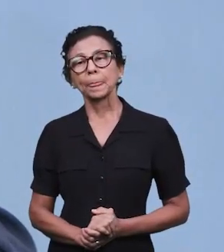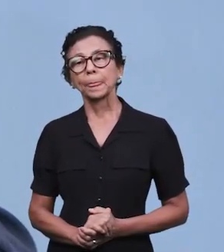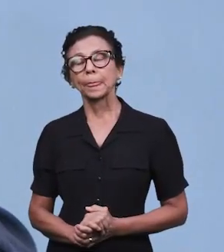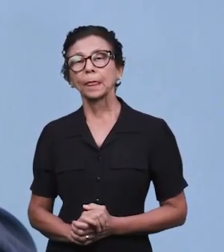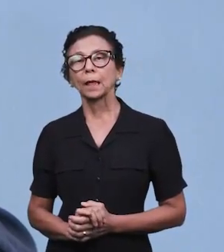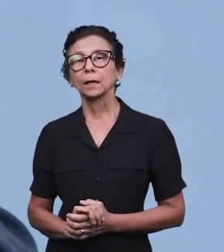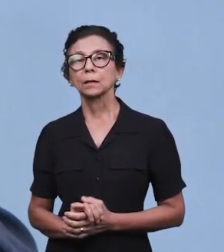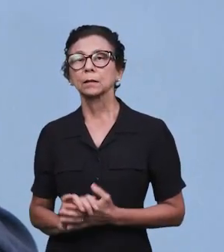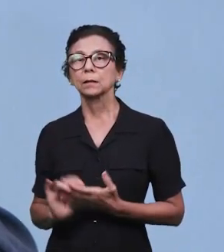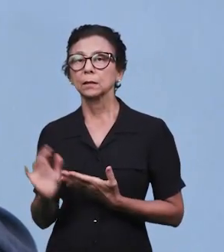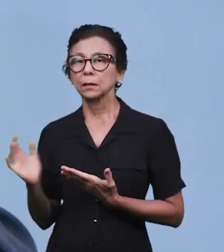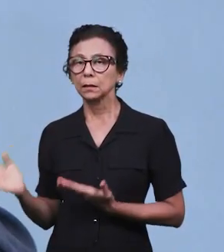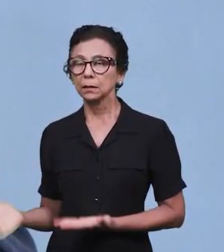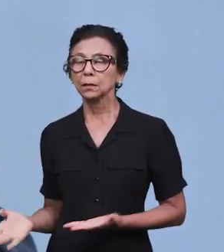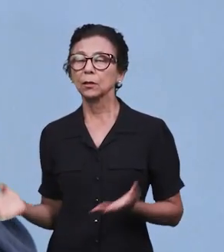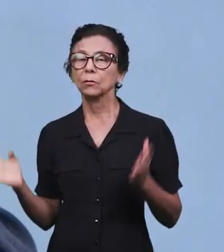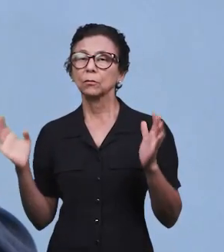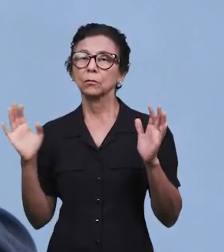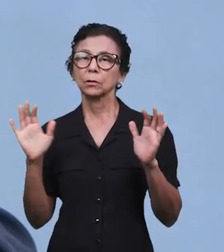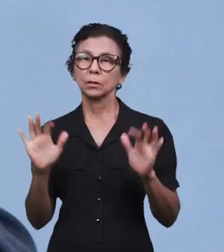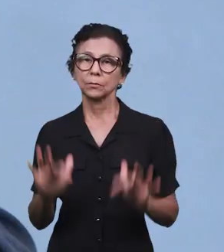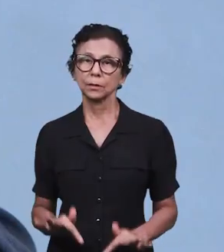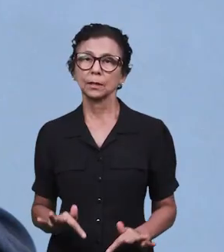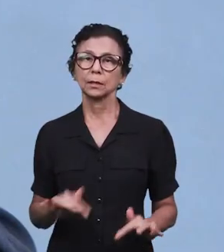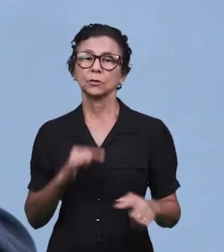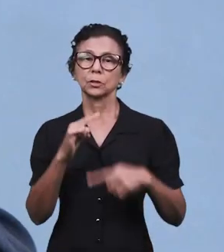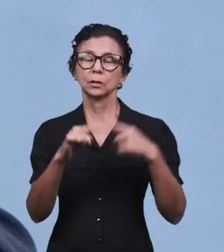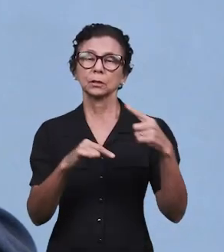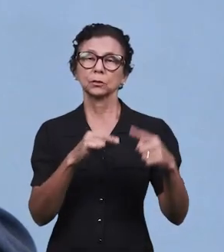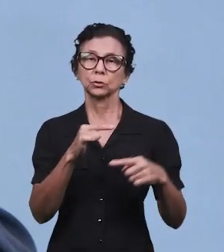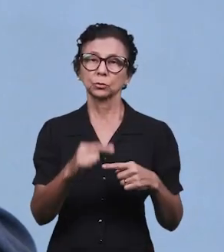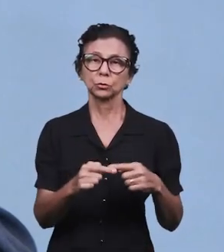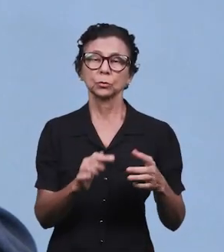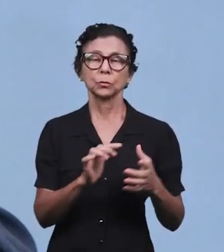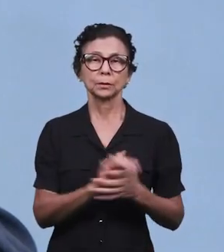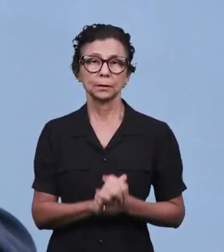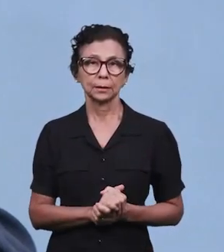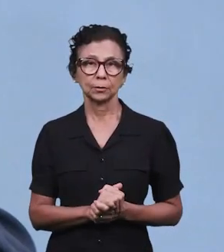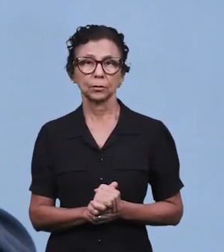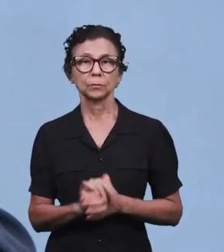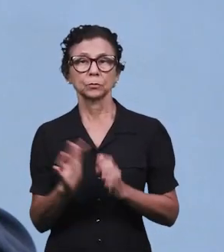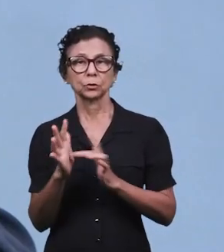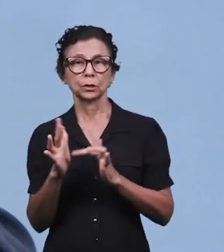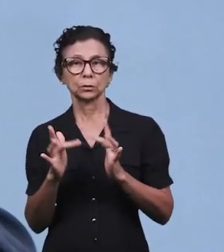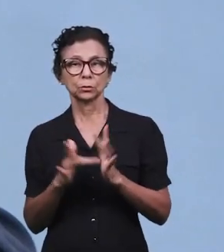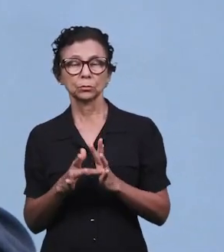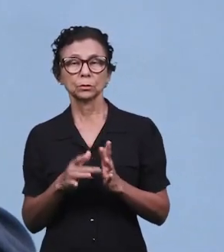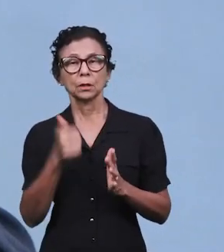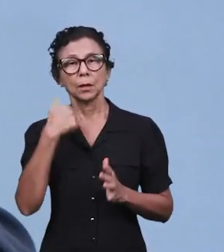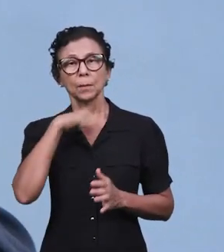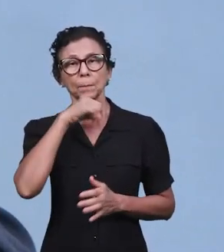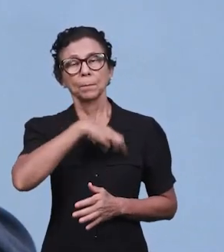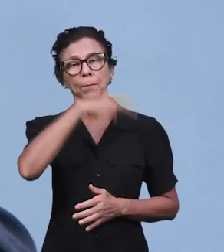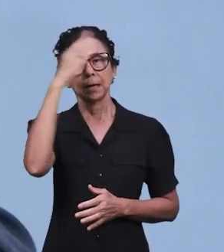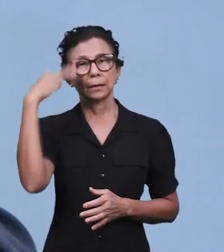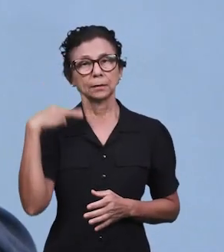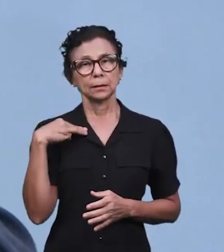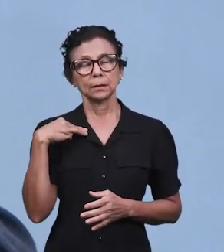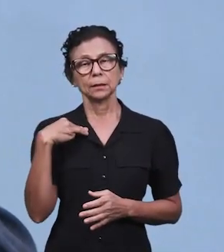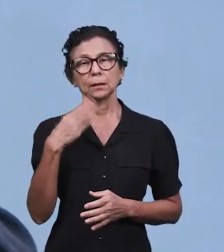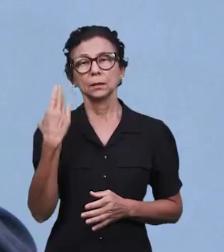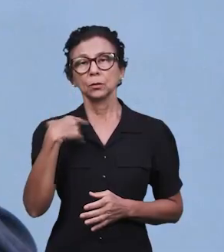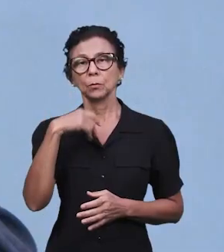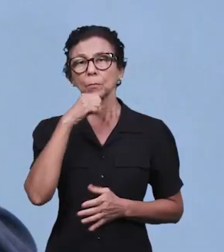com Jesus, apresentando como filho de José, o marido de Maria. Os evangelhos de Mateus